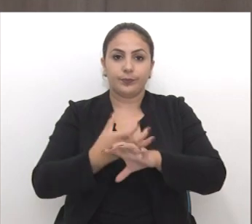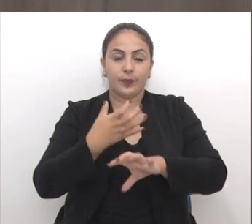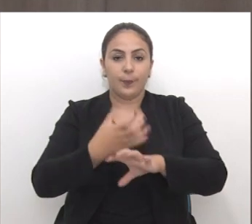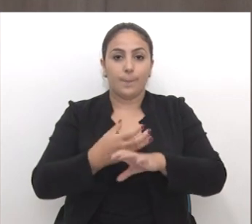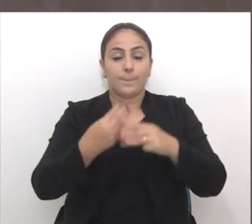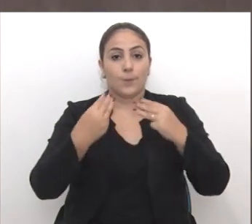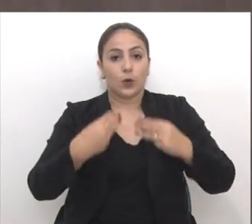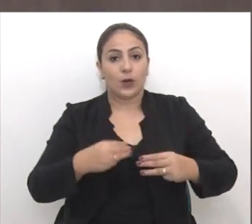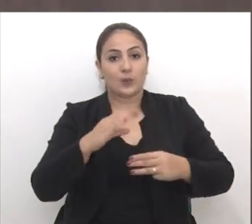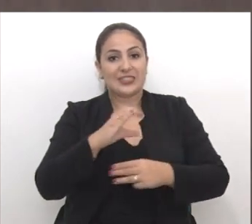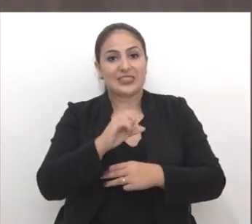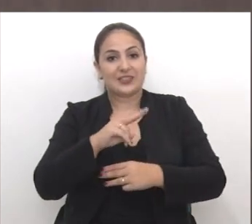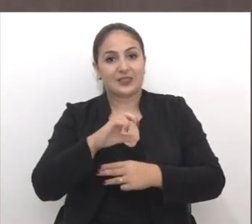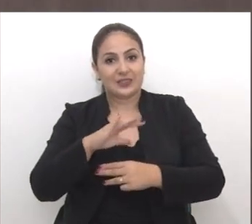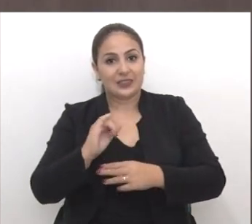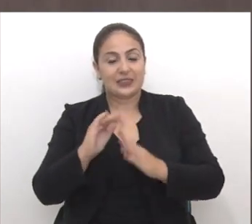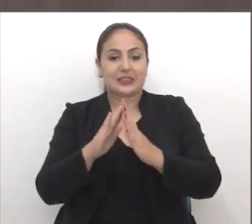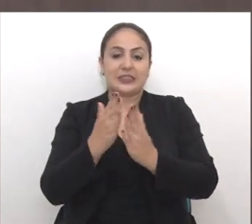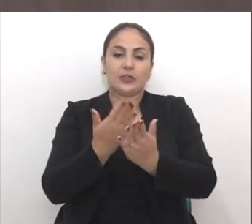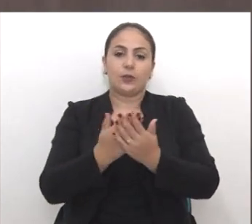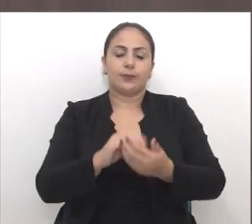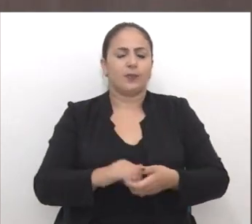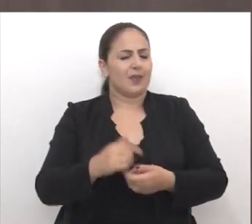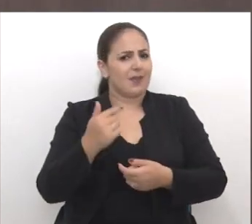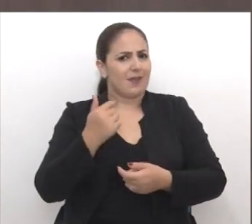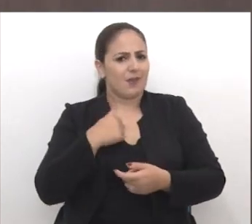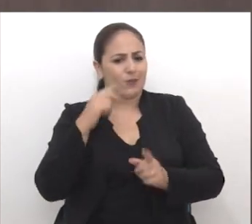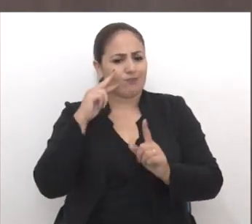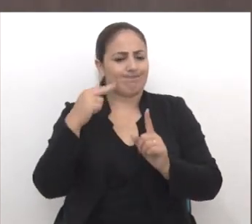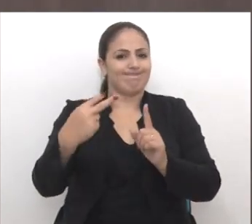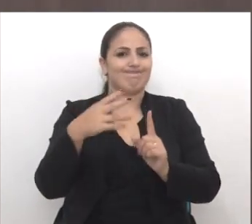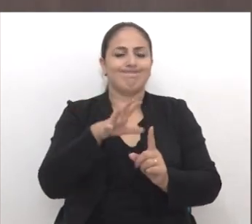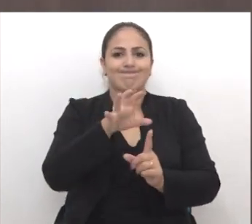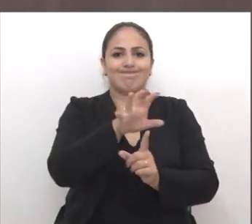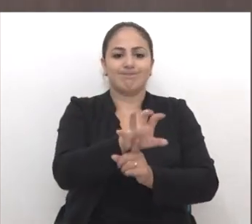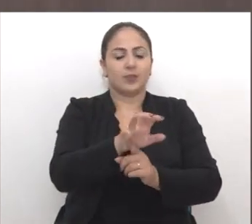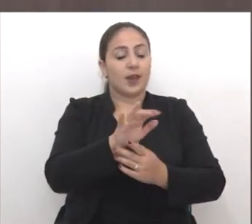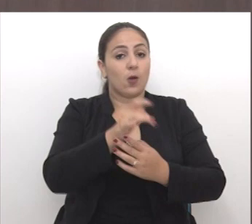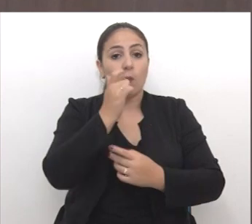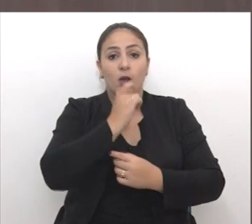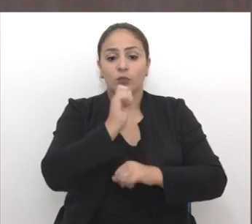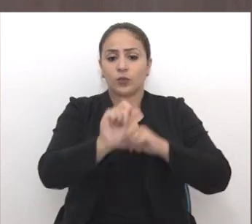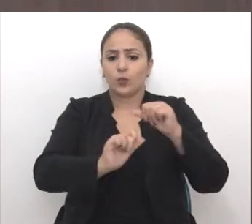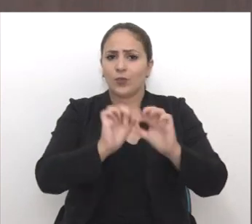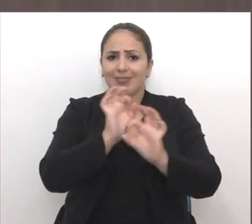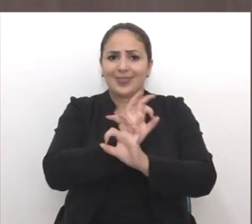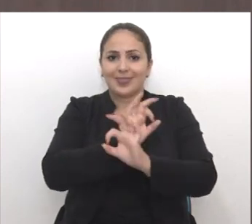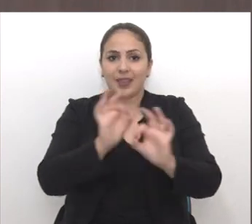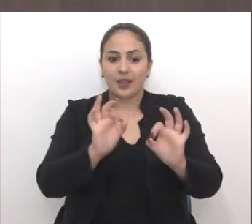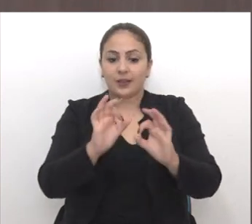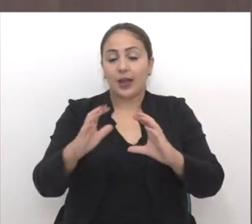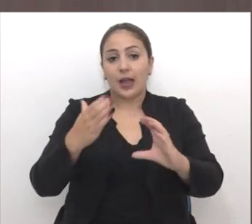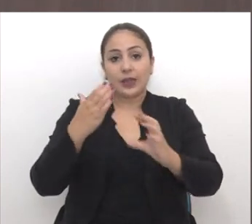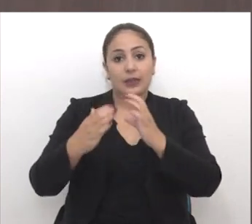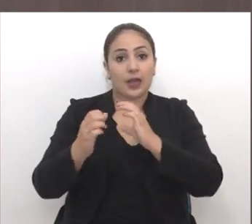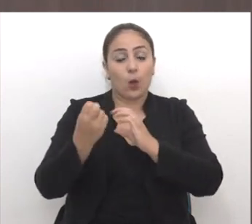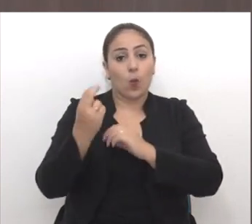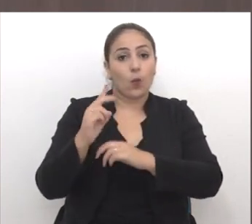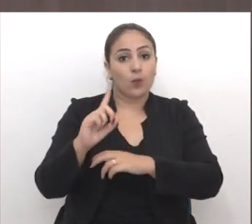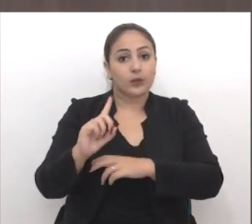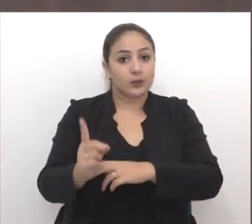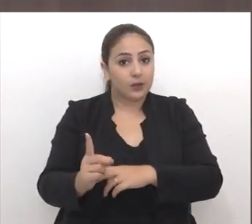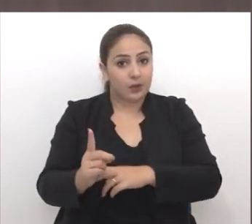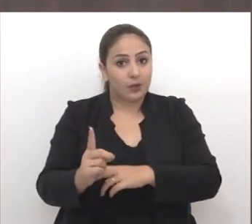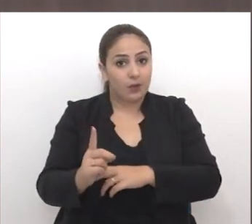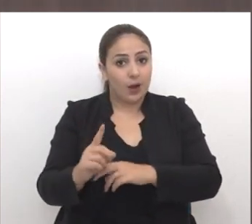nas escolas. Do meu ponto de vista, sou totalmente contrário. Eu acho que não vai alterar em nada você cantar ou não cantar o hino. Eu não vou